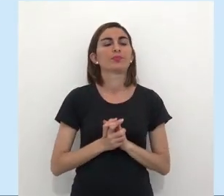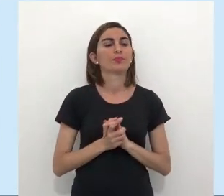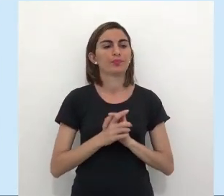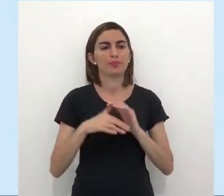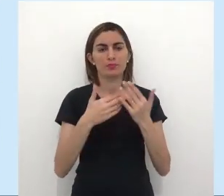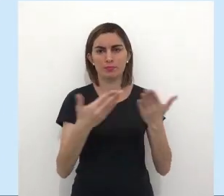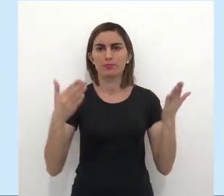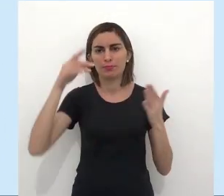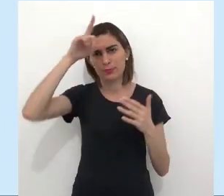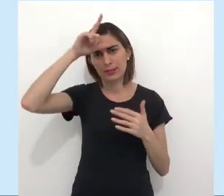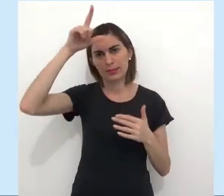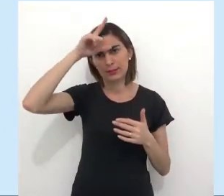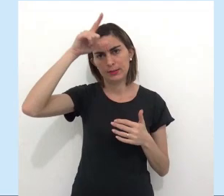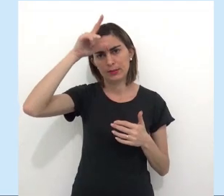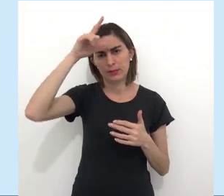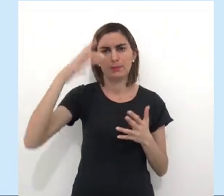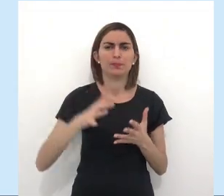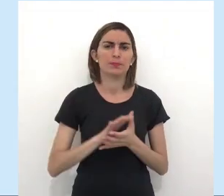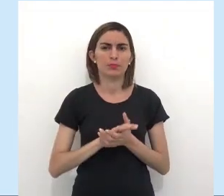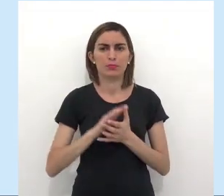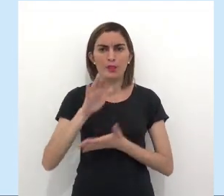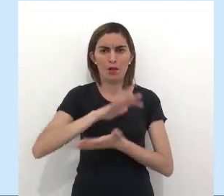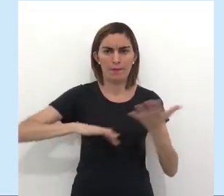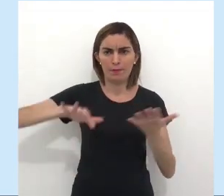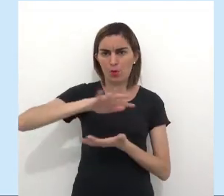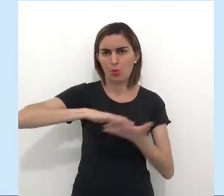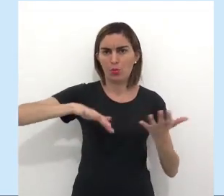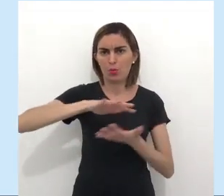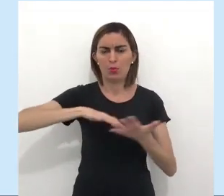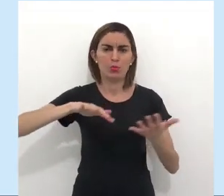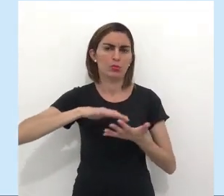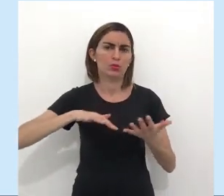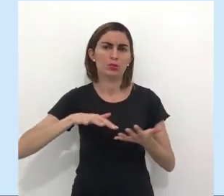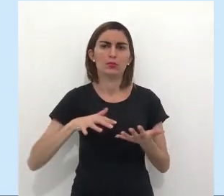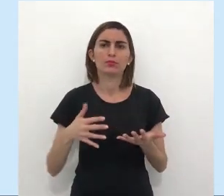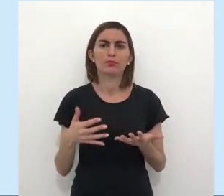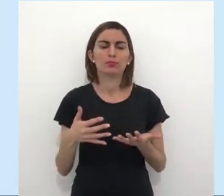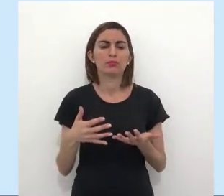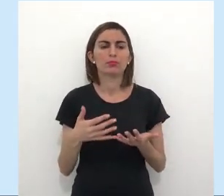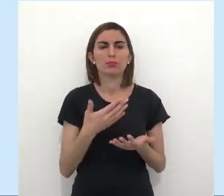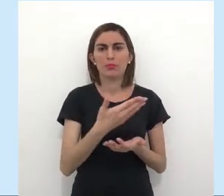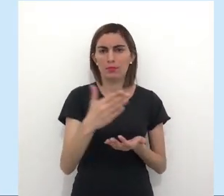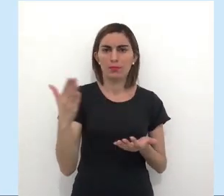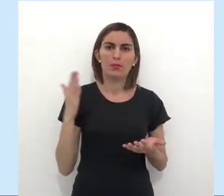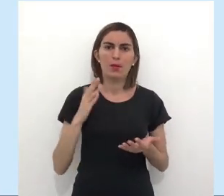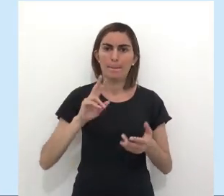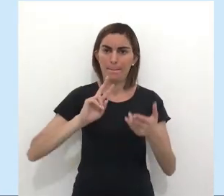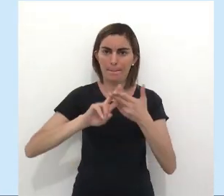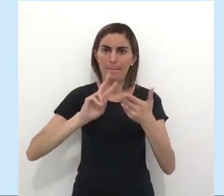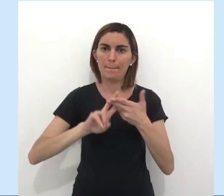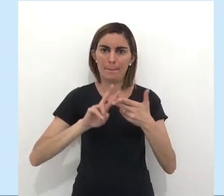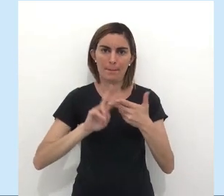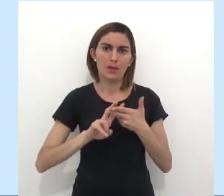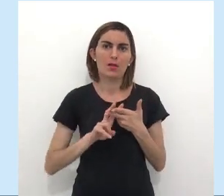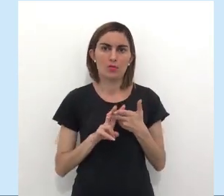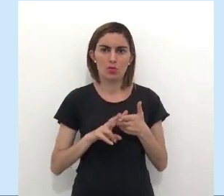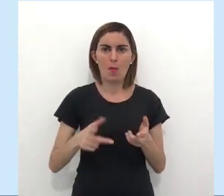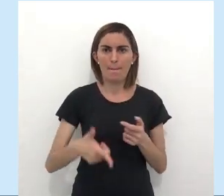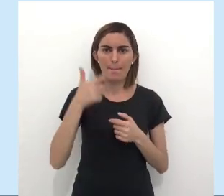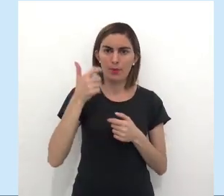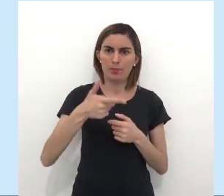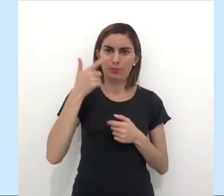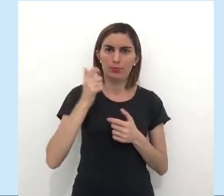aí os líderes dessa revolta, ele, na realidade, ele é preso